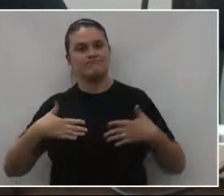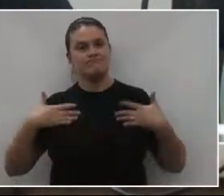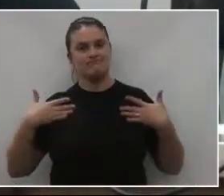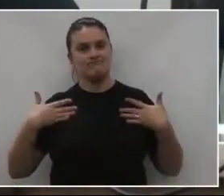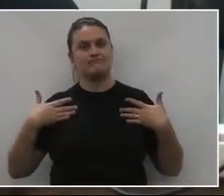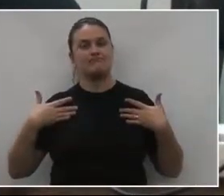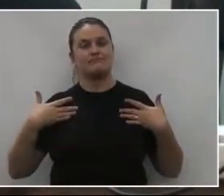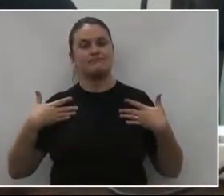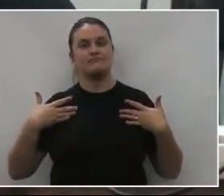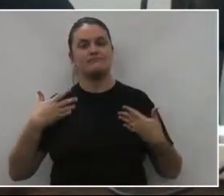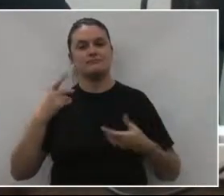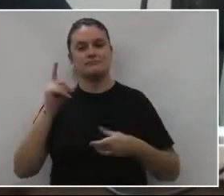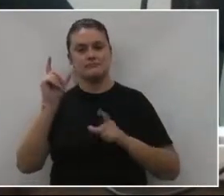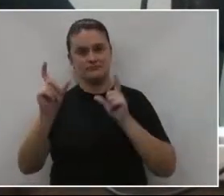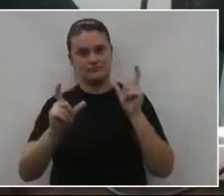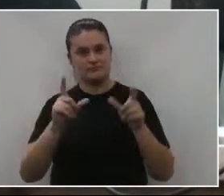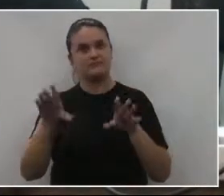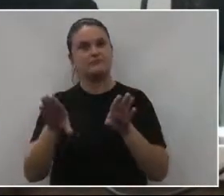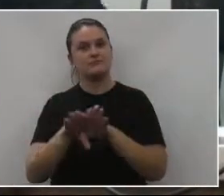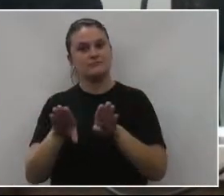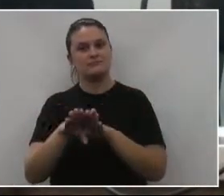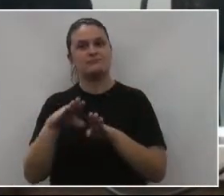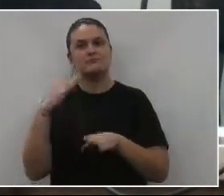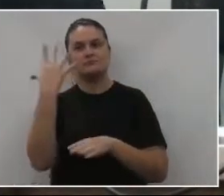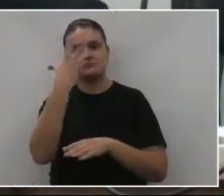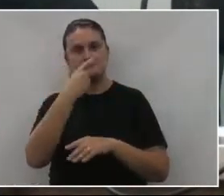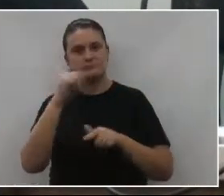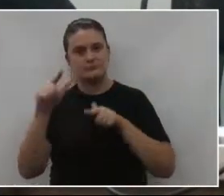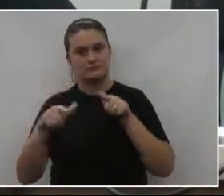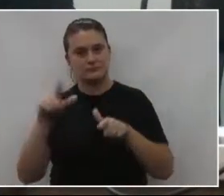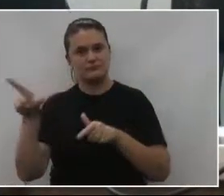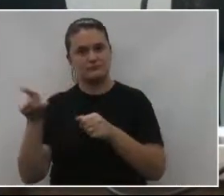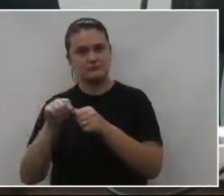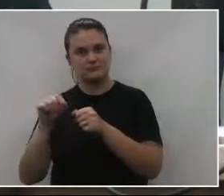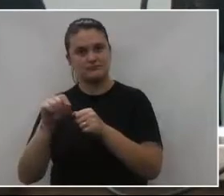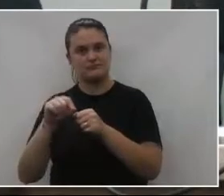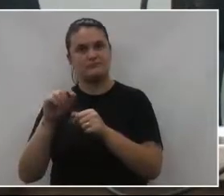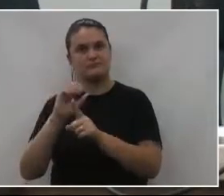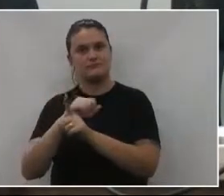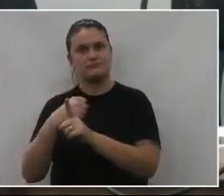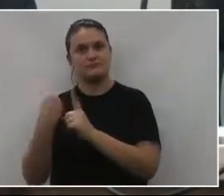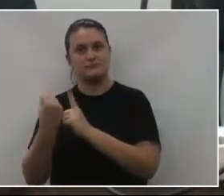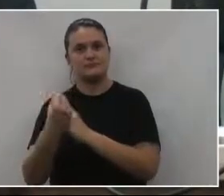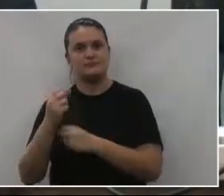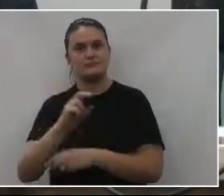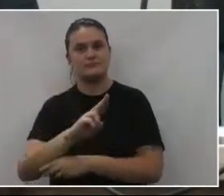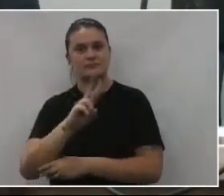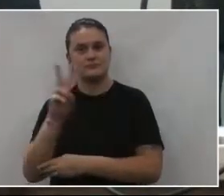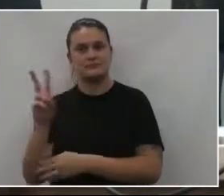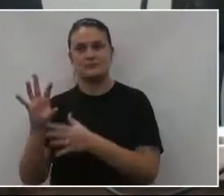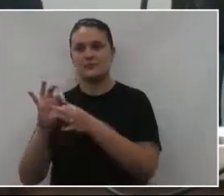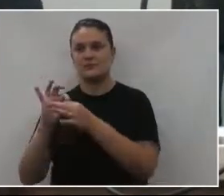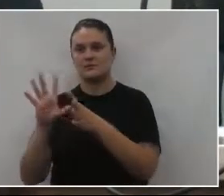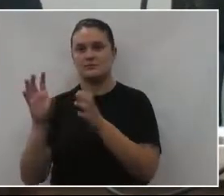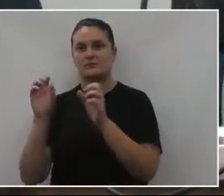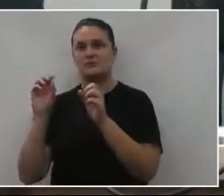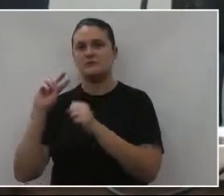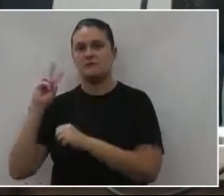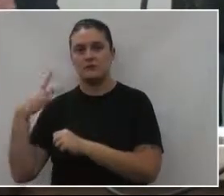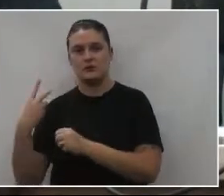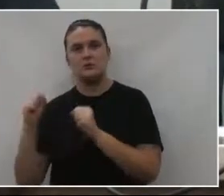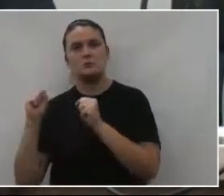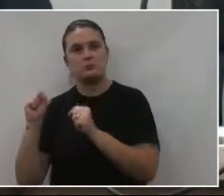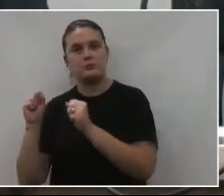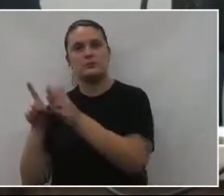pelas suas palavras e também pelo belo trabalho que faz perante a comunidade da União da Vitória. E deixo aberto a palavra aos senhores vereadores